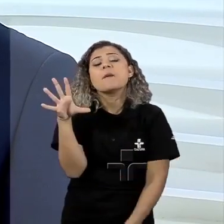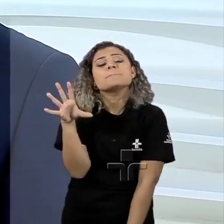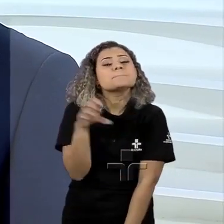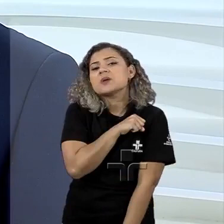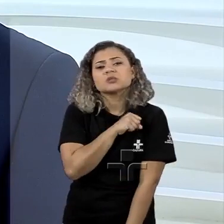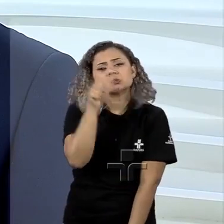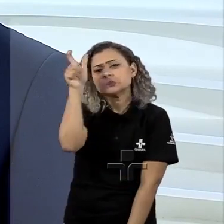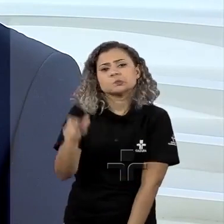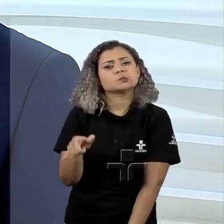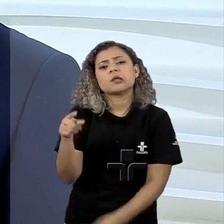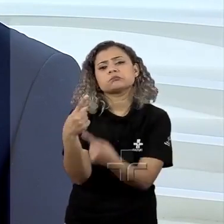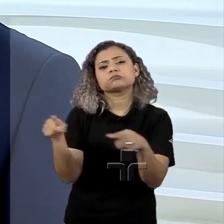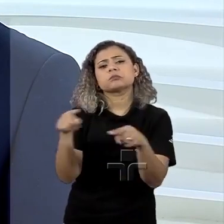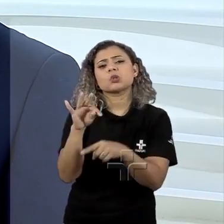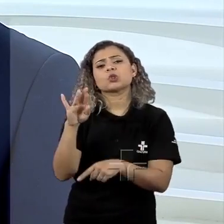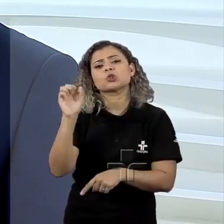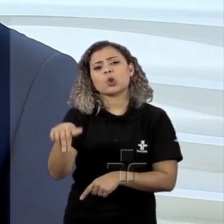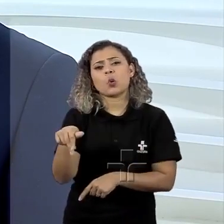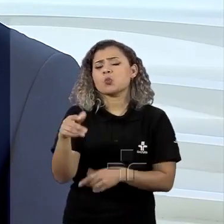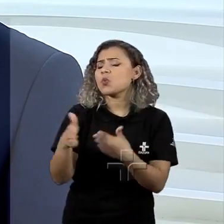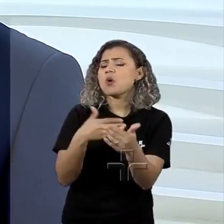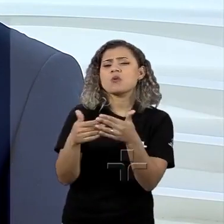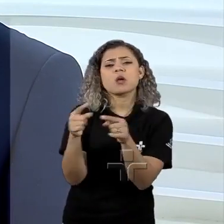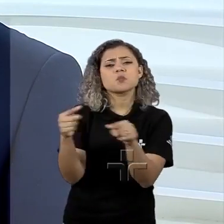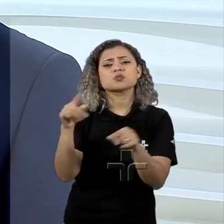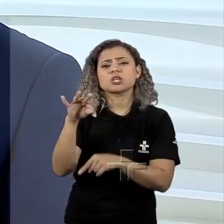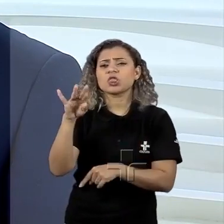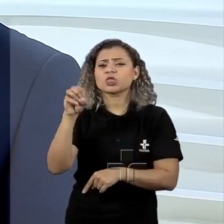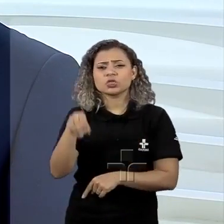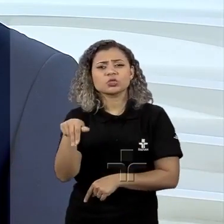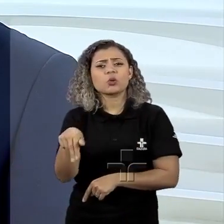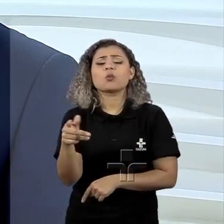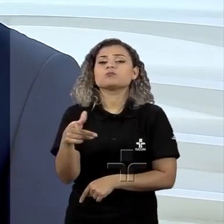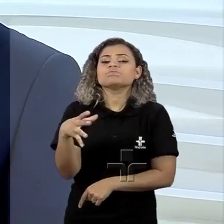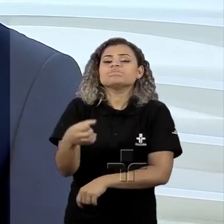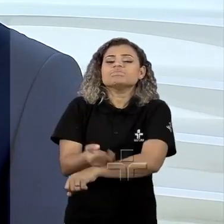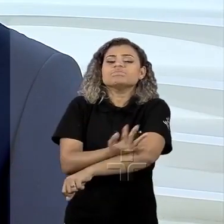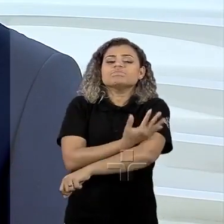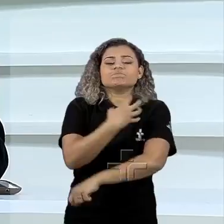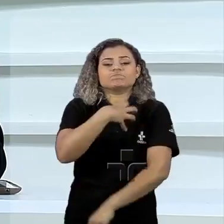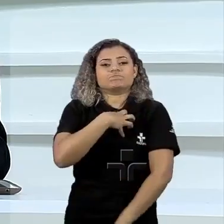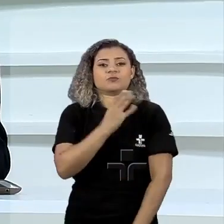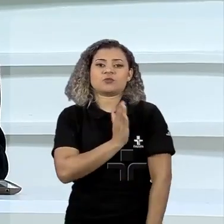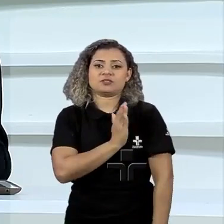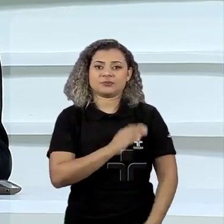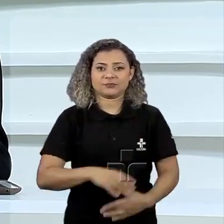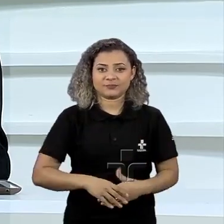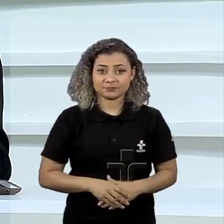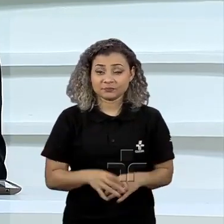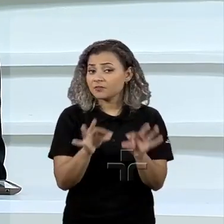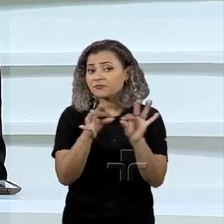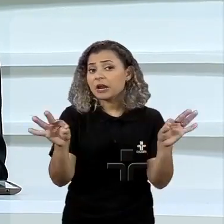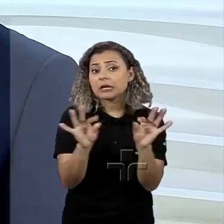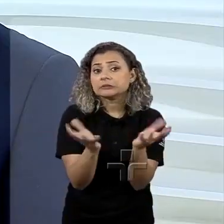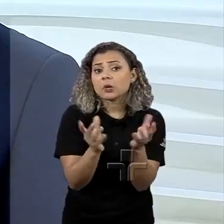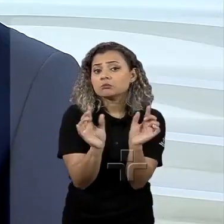absolutamente apaixonado pelo Tom. Qualquer música do Tom comove e toca meu coração. Agora uma frase, um verso.